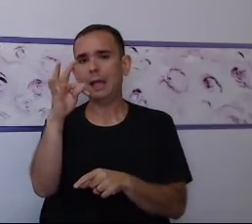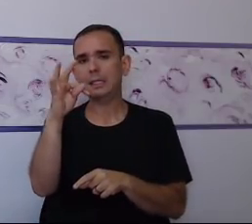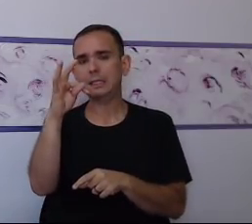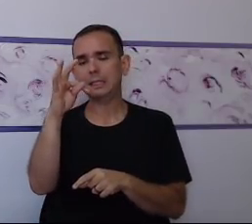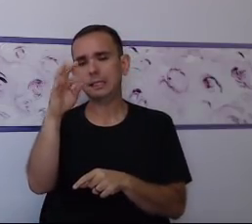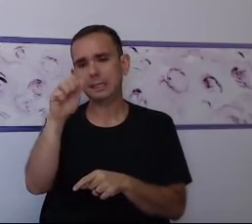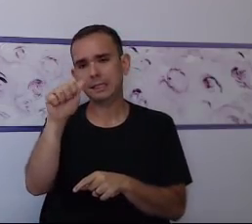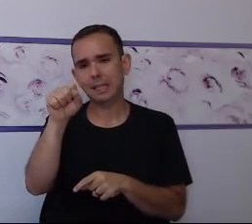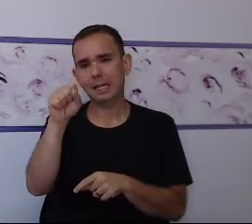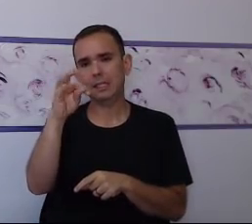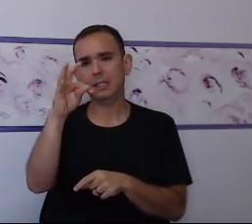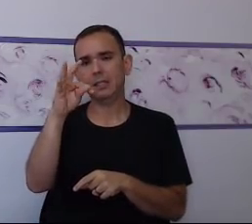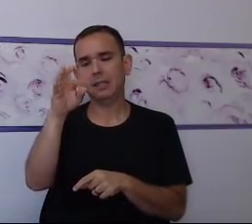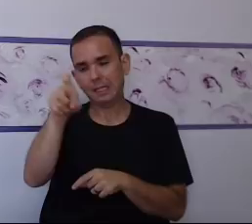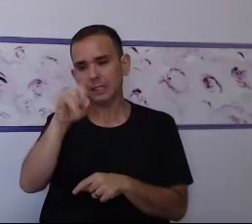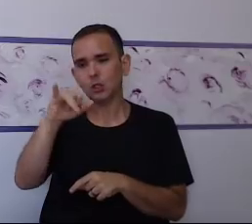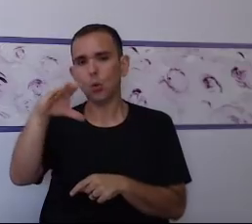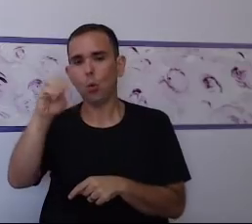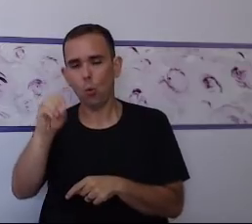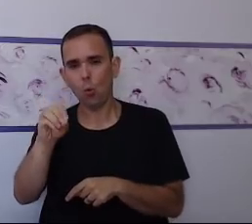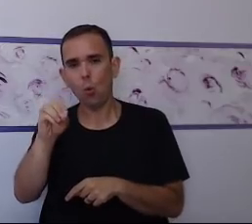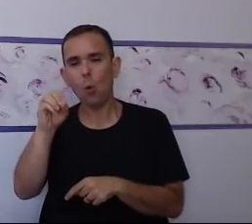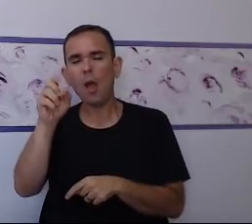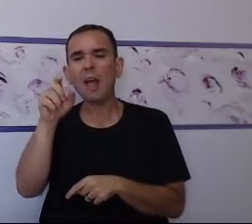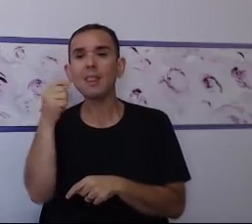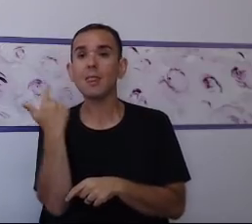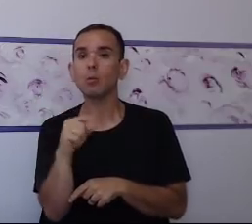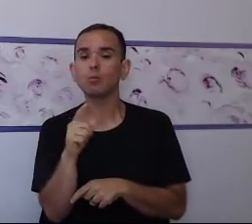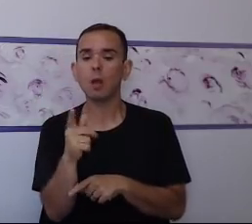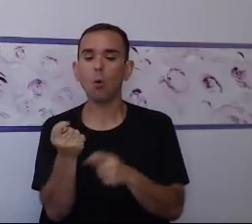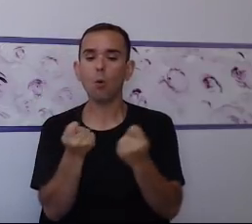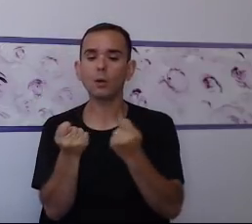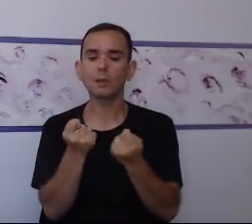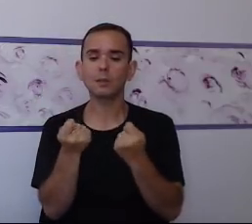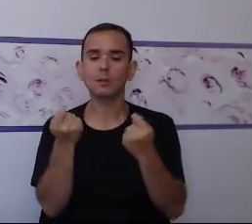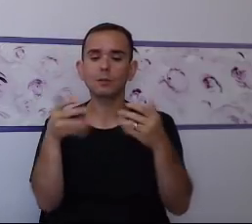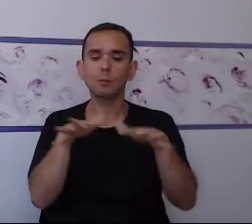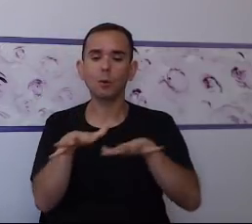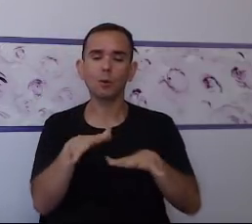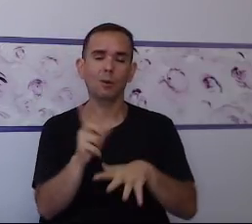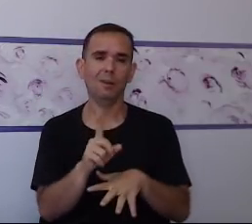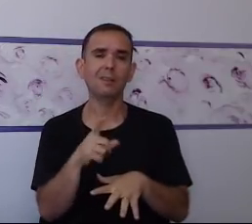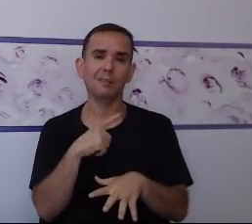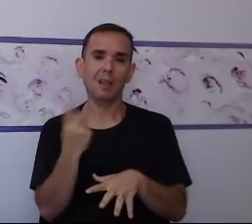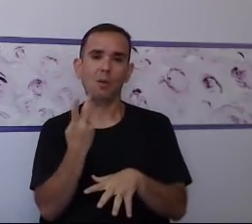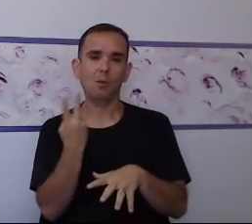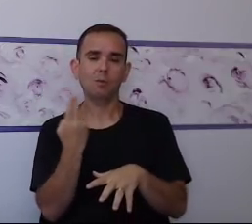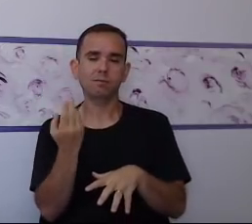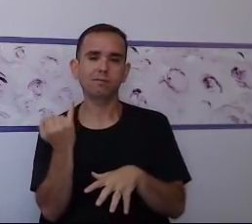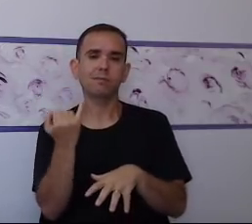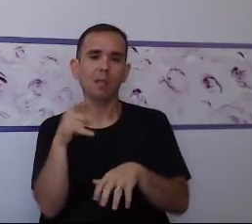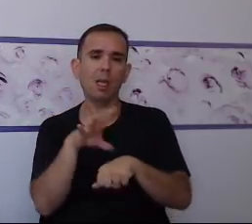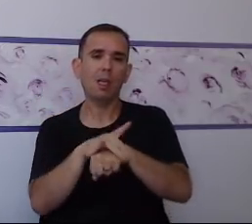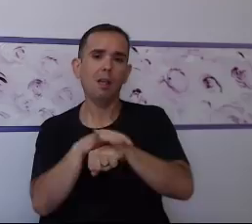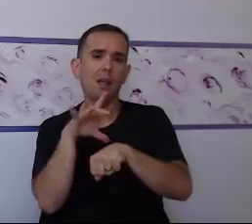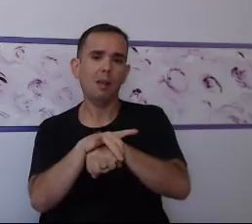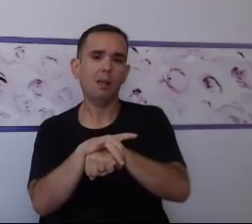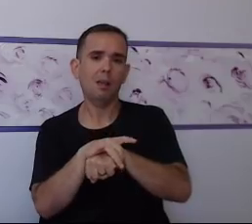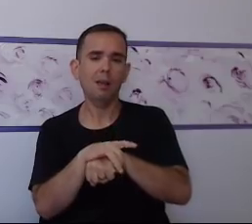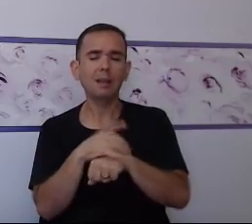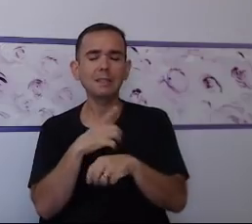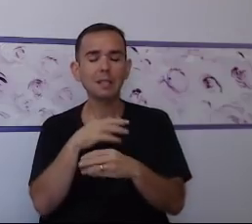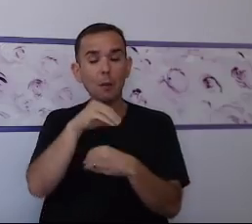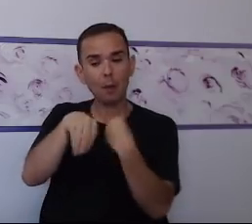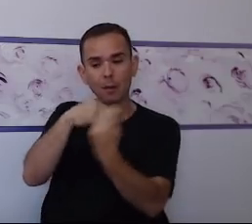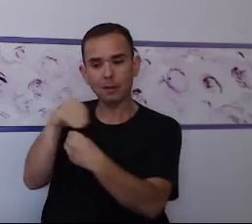Que é uma hipotonia e uma incoordenação motora. Então, existem casos mais graves. Como também a gente tem uma